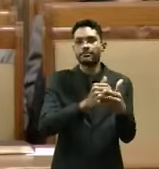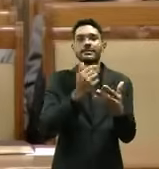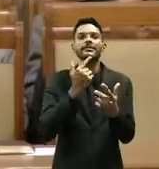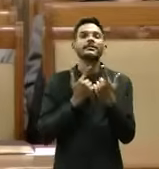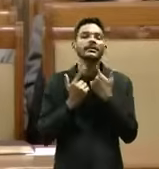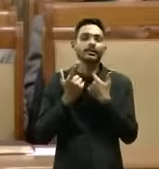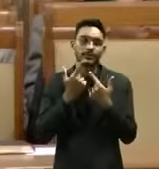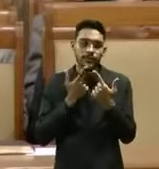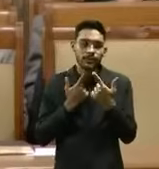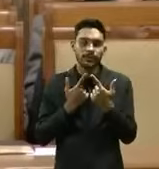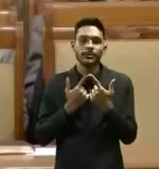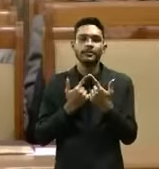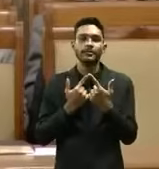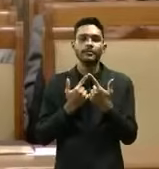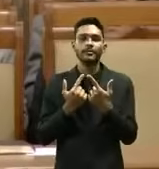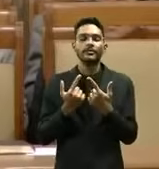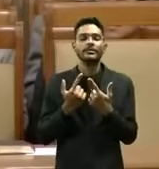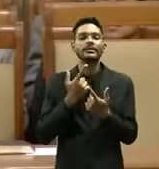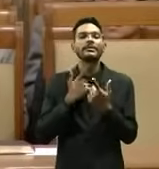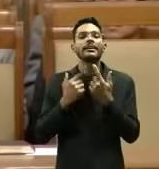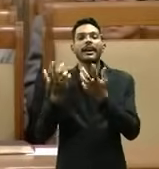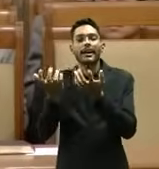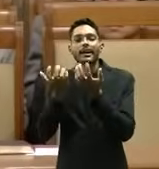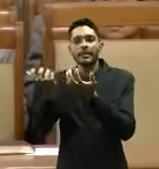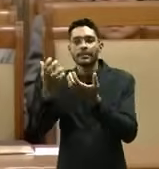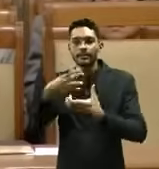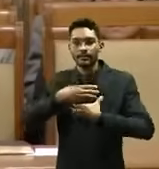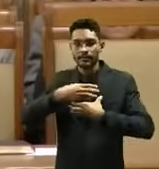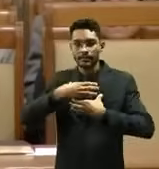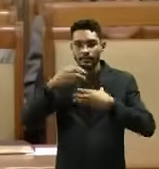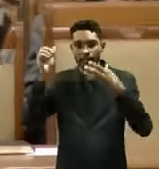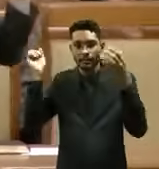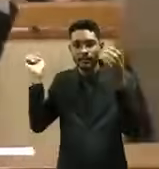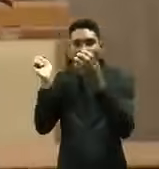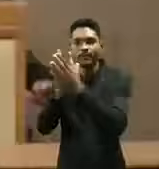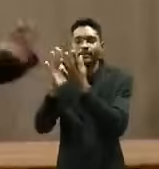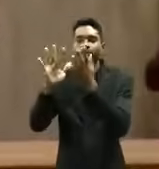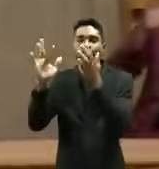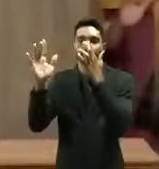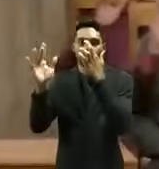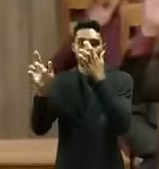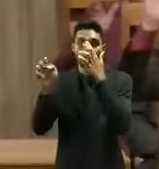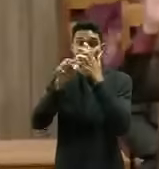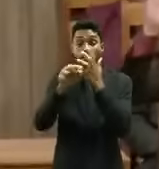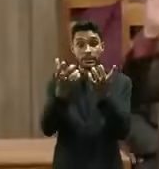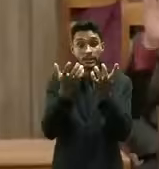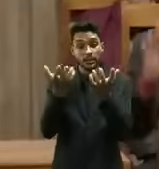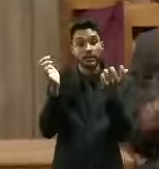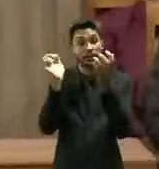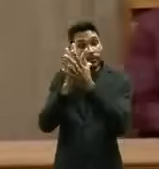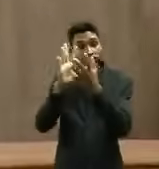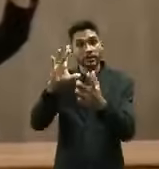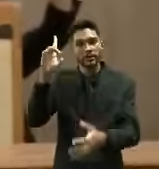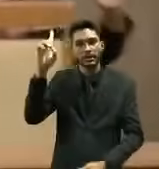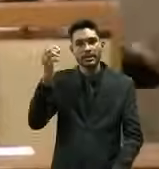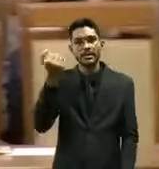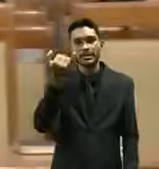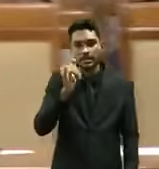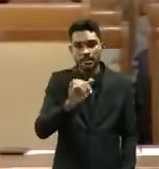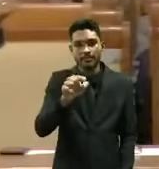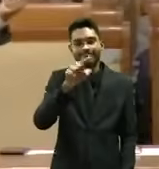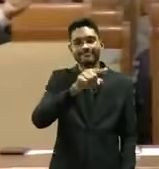anel todos dentro da casa querendo a glória de Deus quem quer a glória de Deus na casa se esta igreja quiser a glória